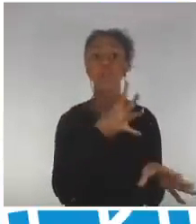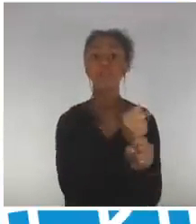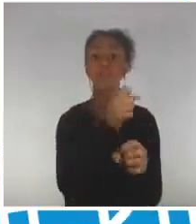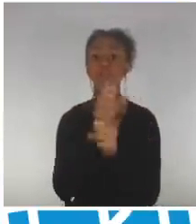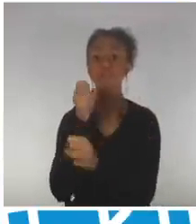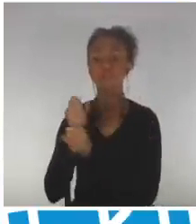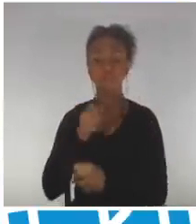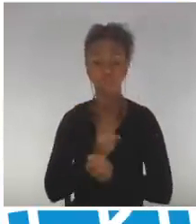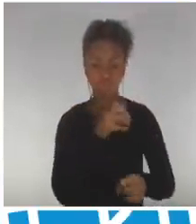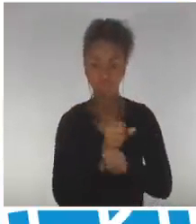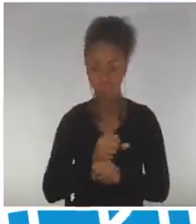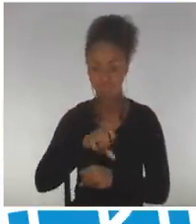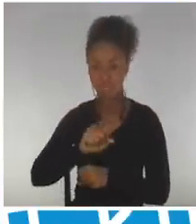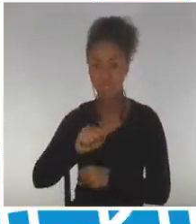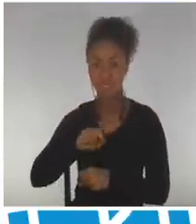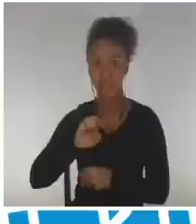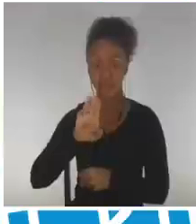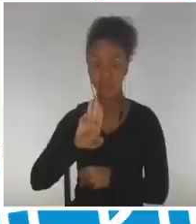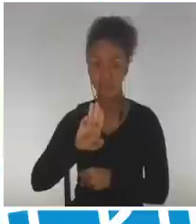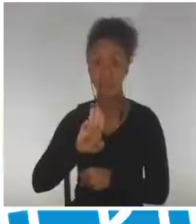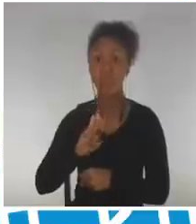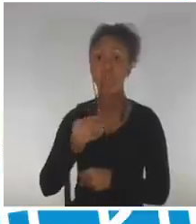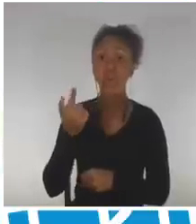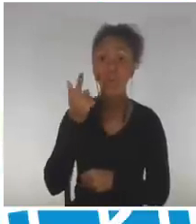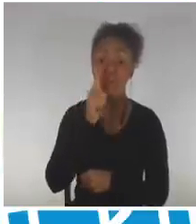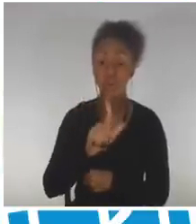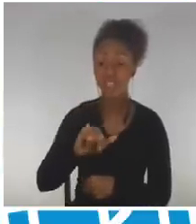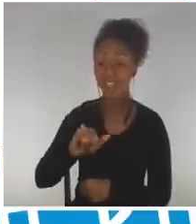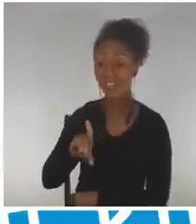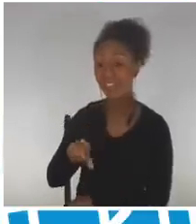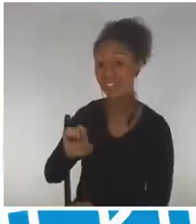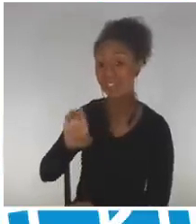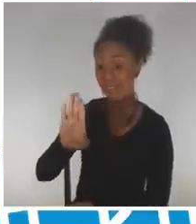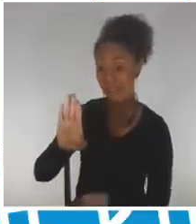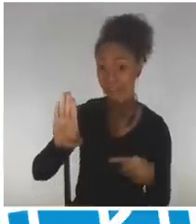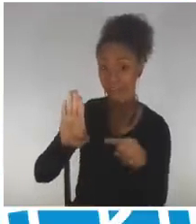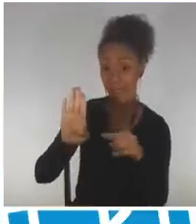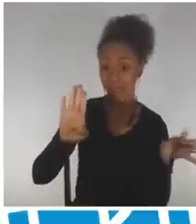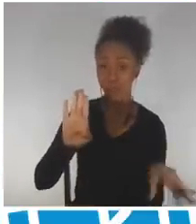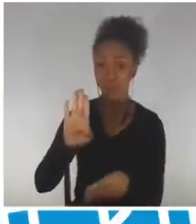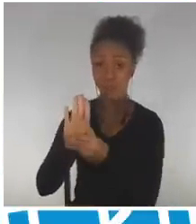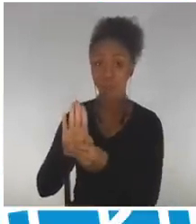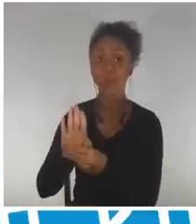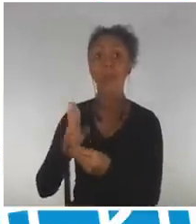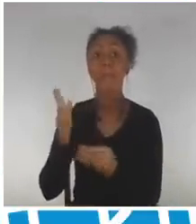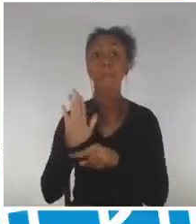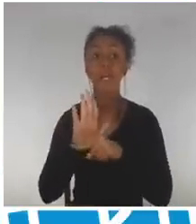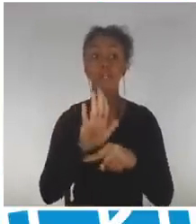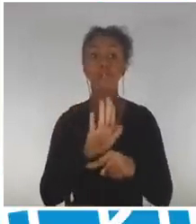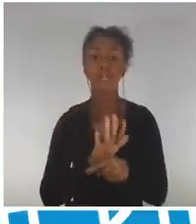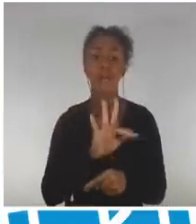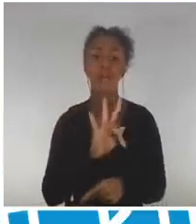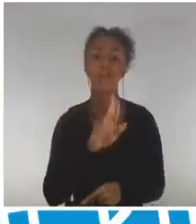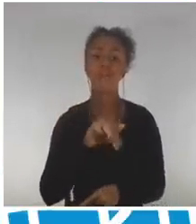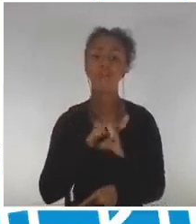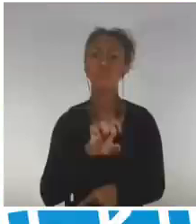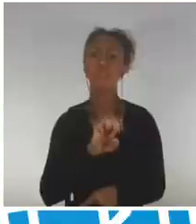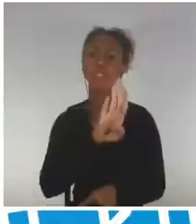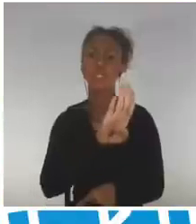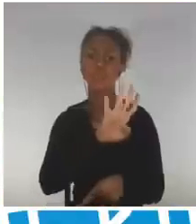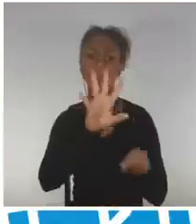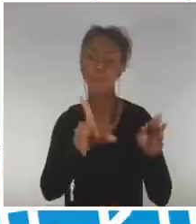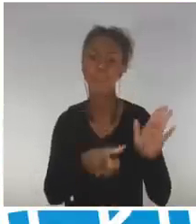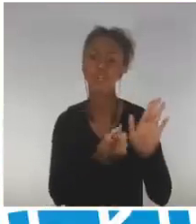para a construção de um IDEB que será utilizado pela nova legislação do Fundeb como critério de redistribuição de